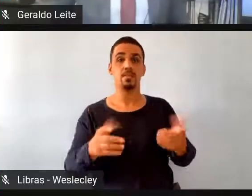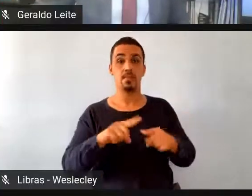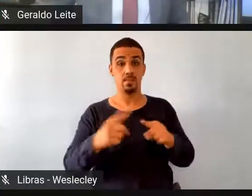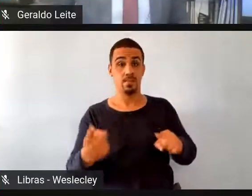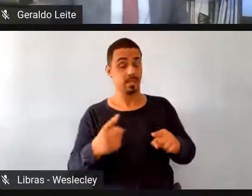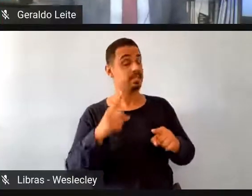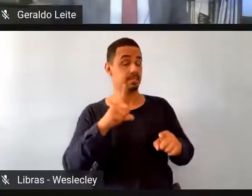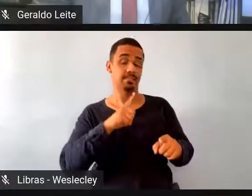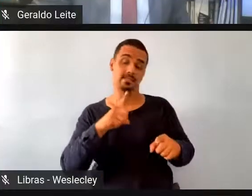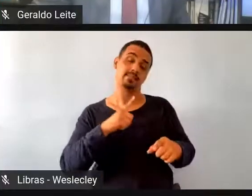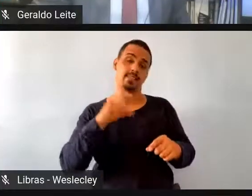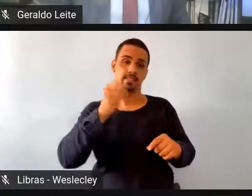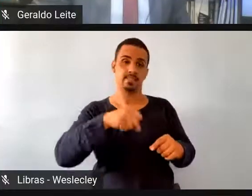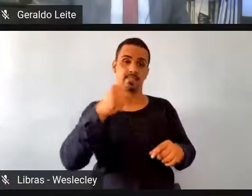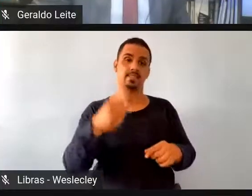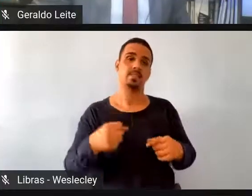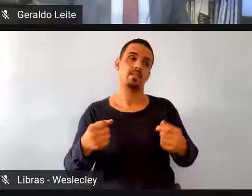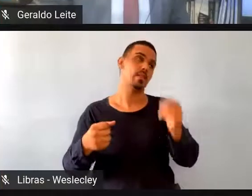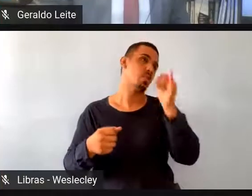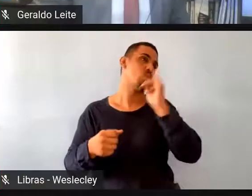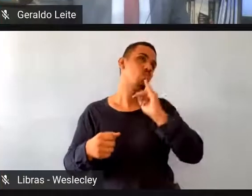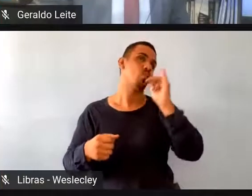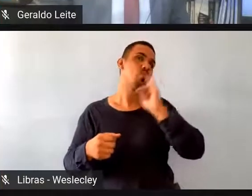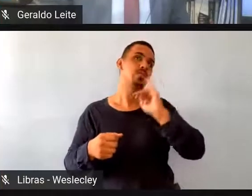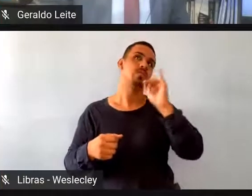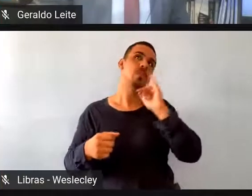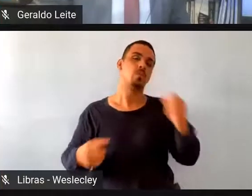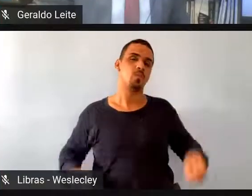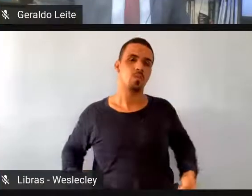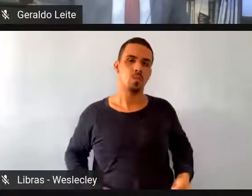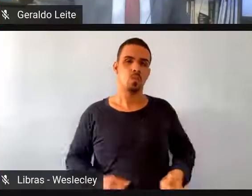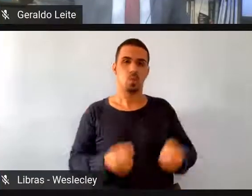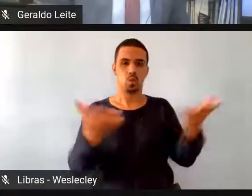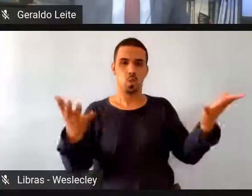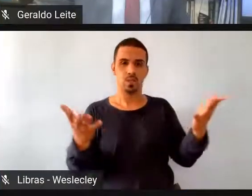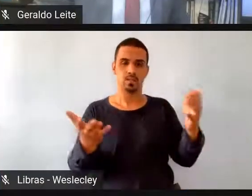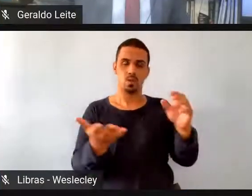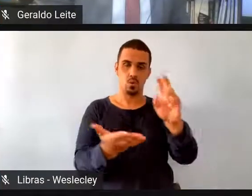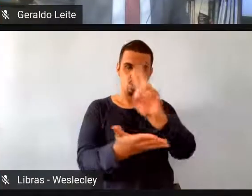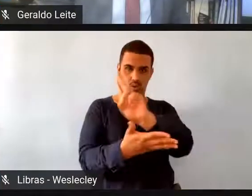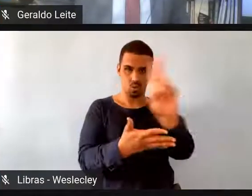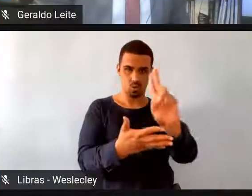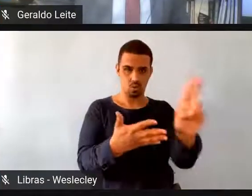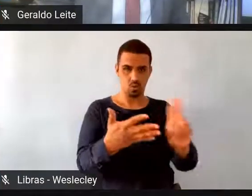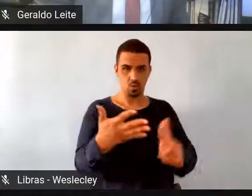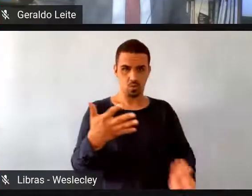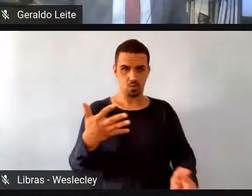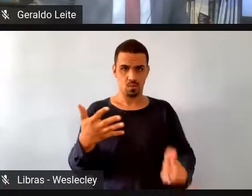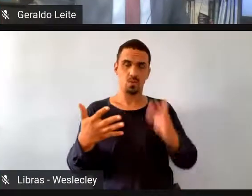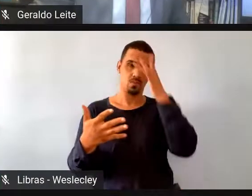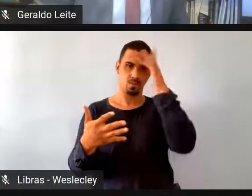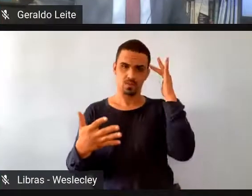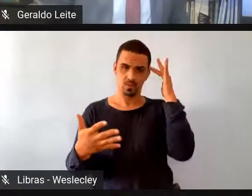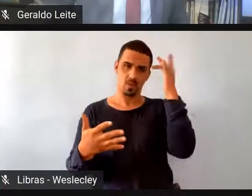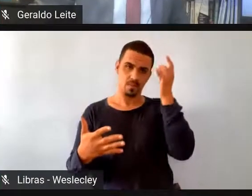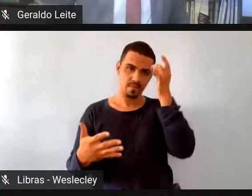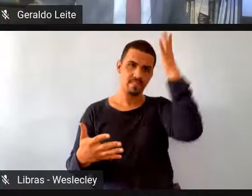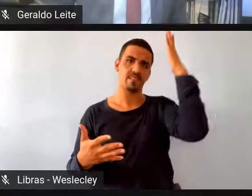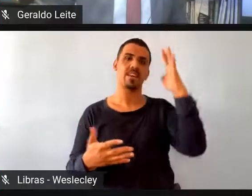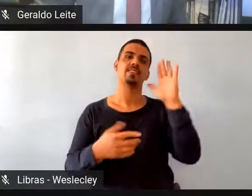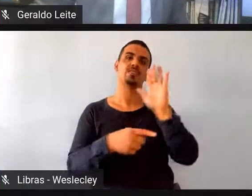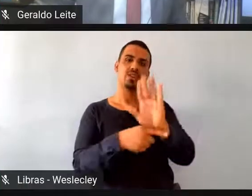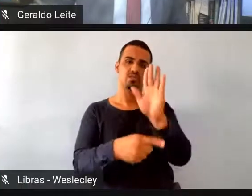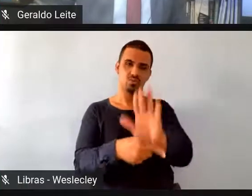adoção de limites nominais para doação ajuda, né, na pulverização das fontes